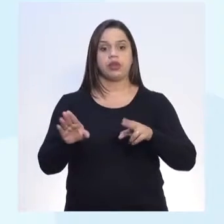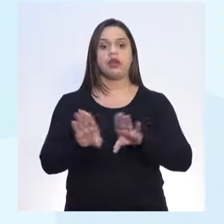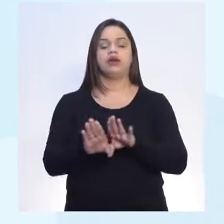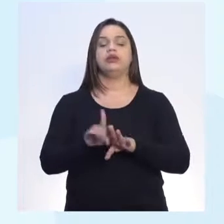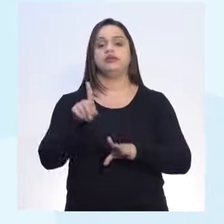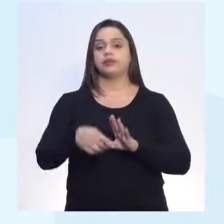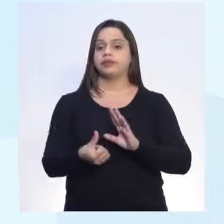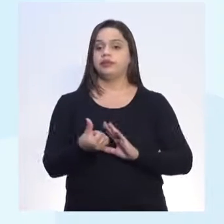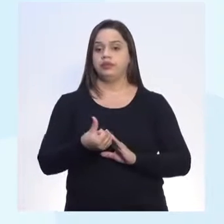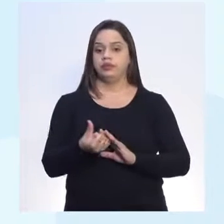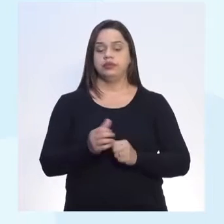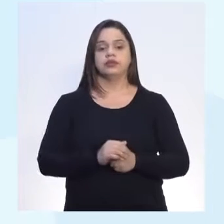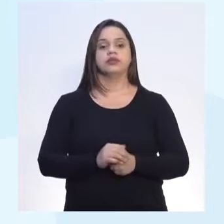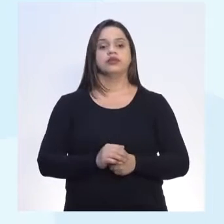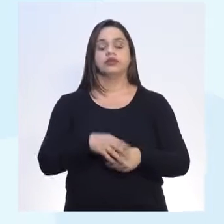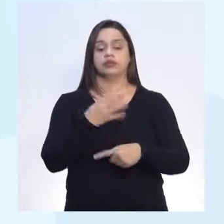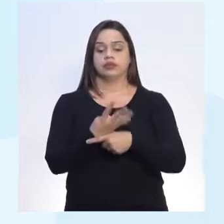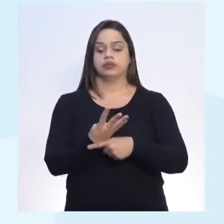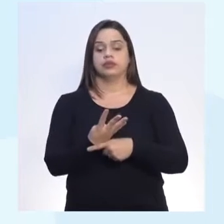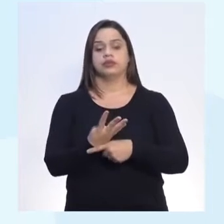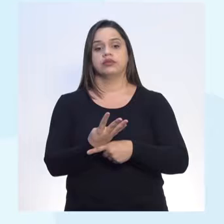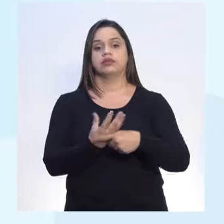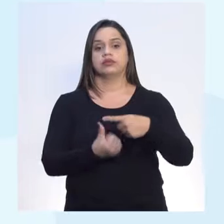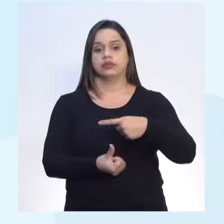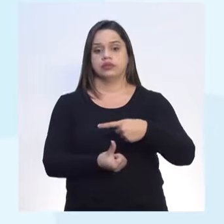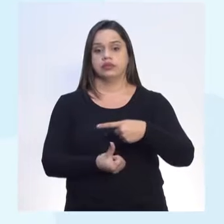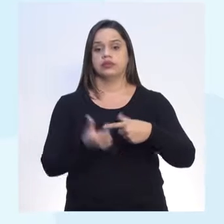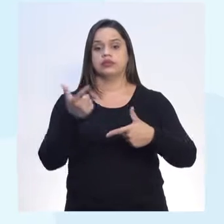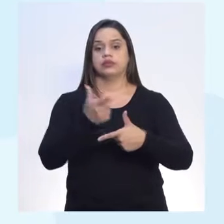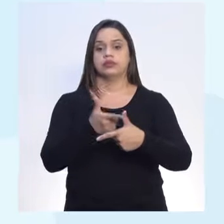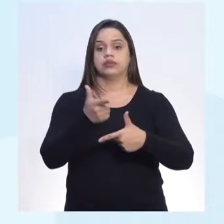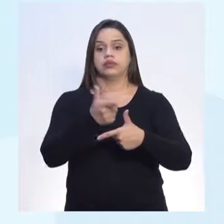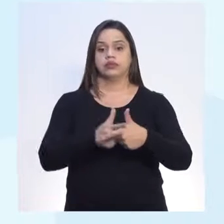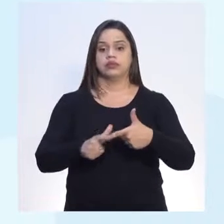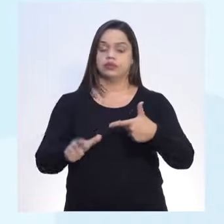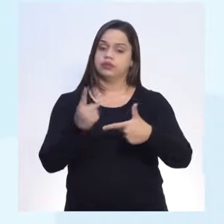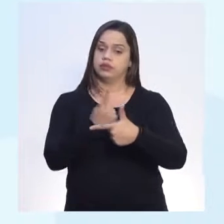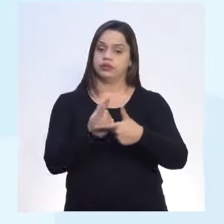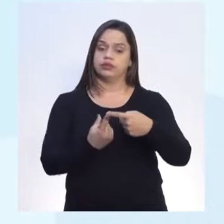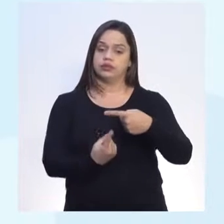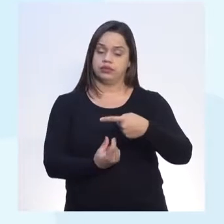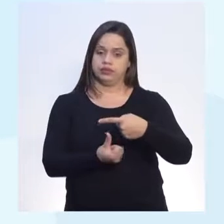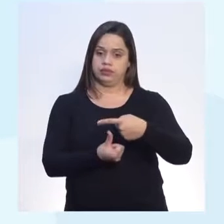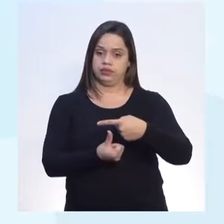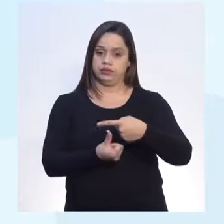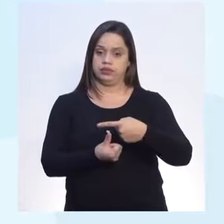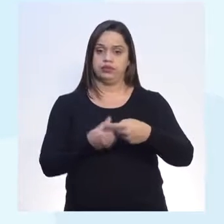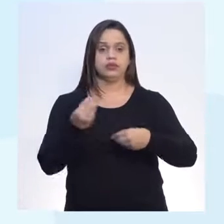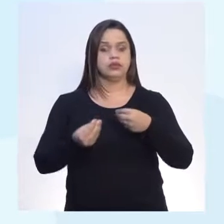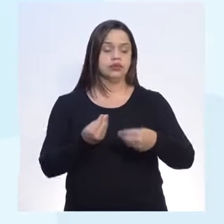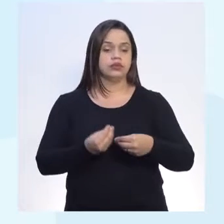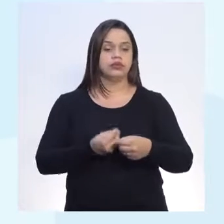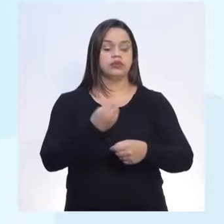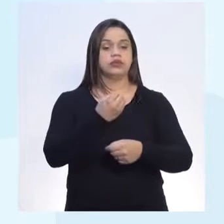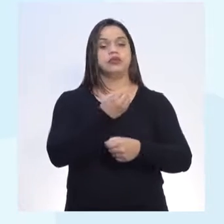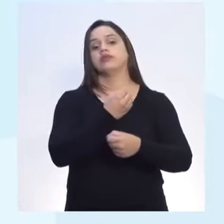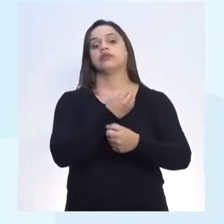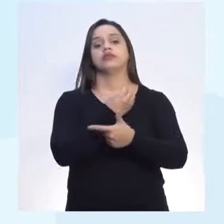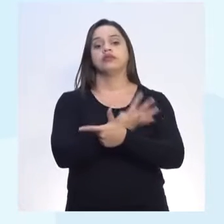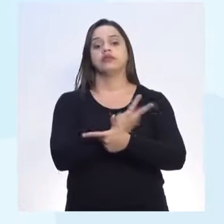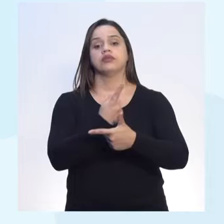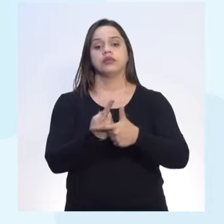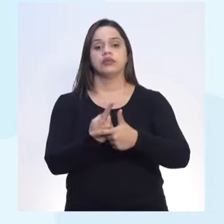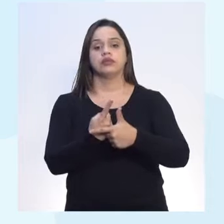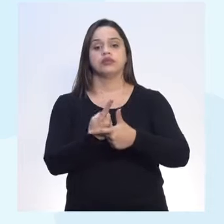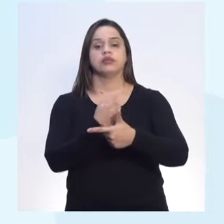Então, 2/3 virou 4/6. E aí eu dividi por 1/6. Então, 4 dividido por 1, 6